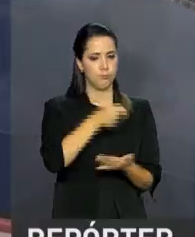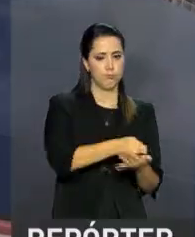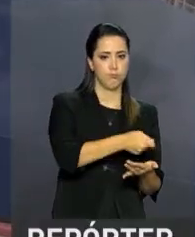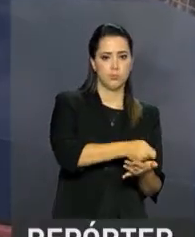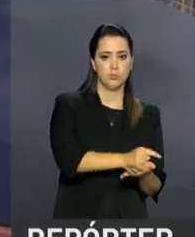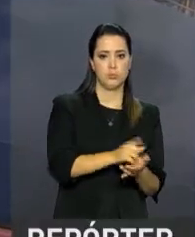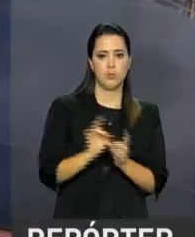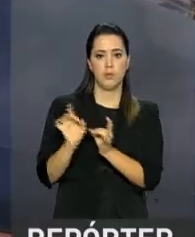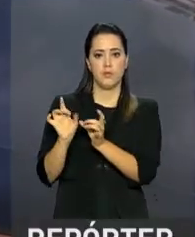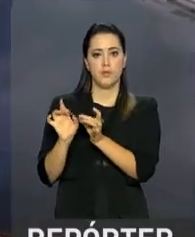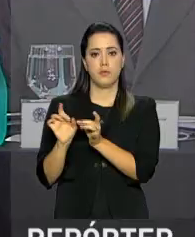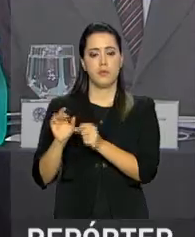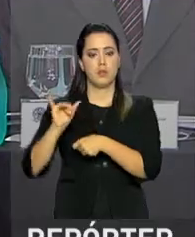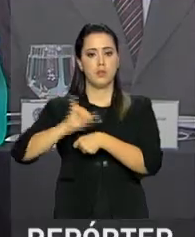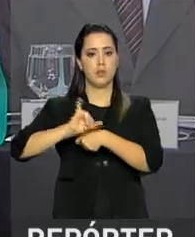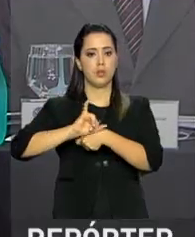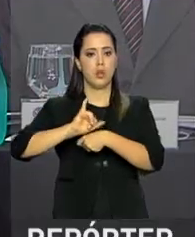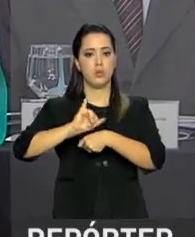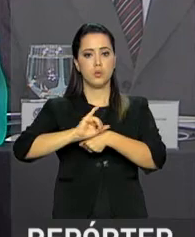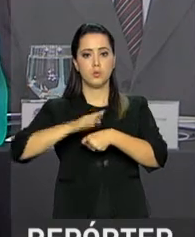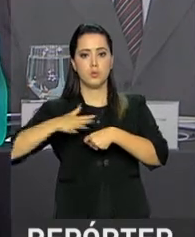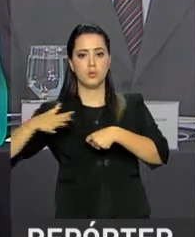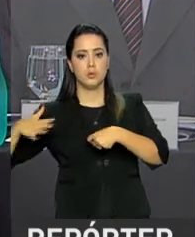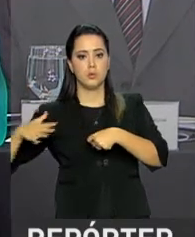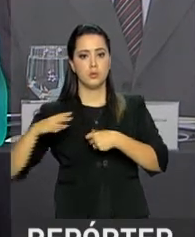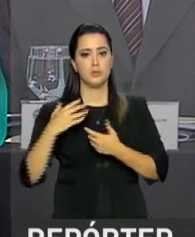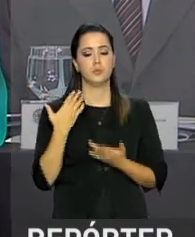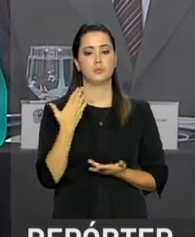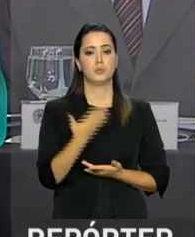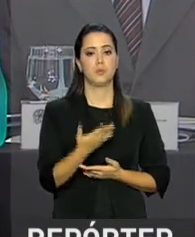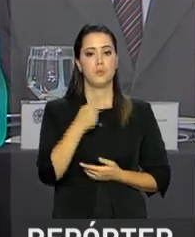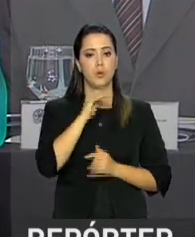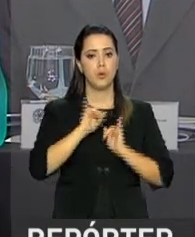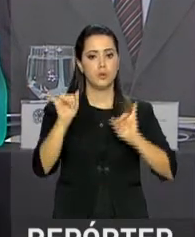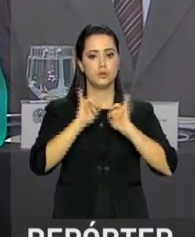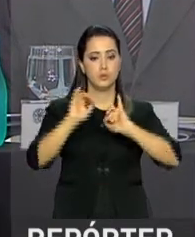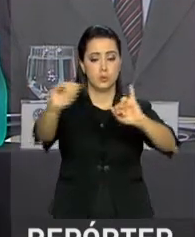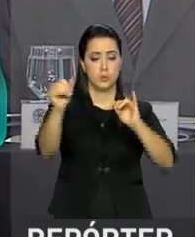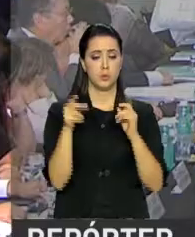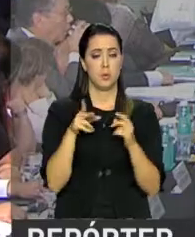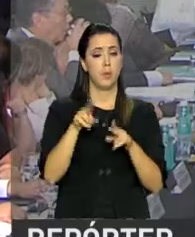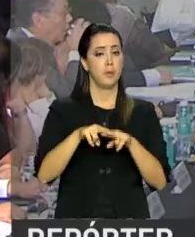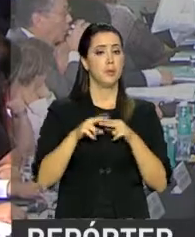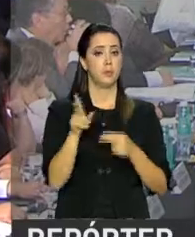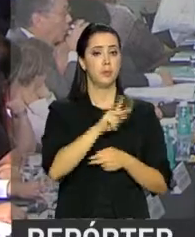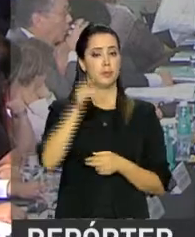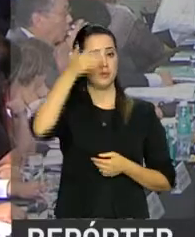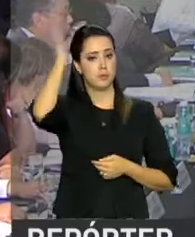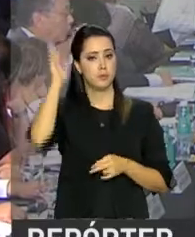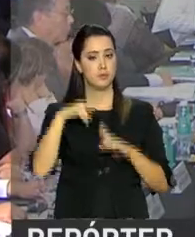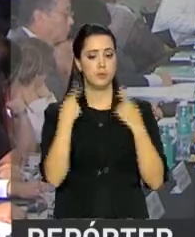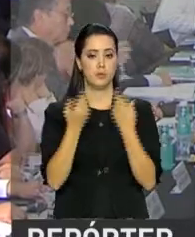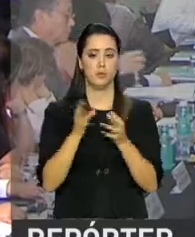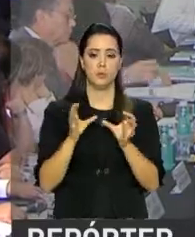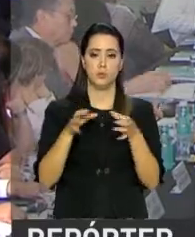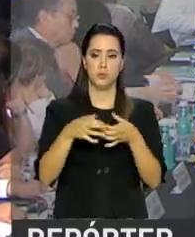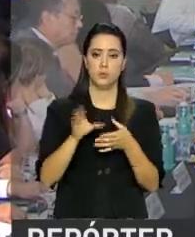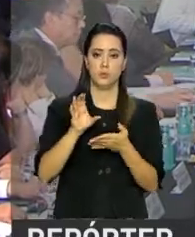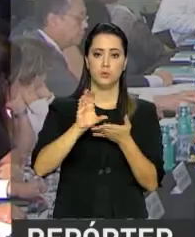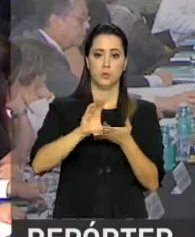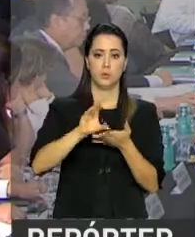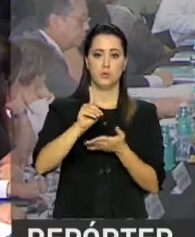importações de aço e alumínio o anúncio foi feito pelo presidente michel temer durante a reunião do conselho de desenvolvimento